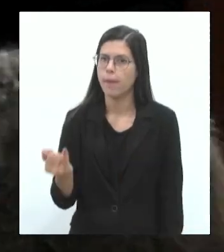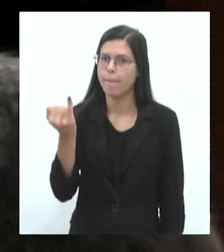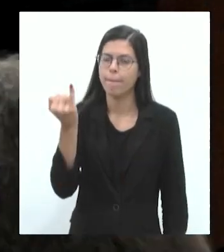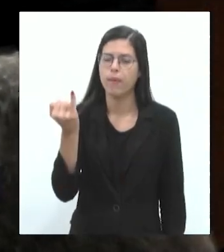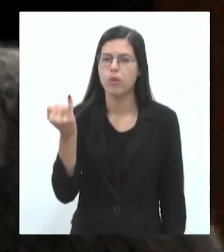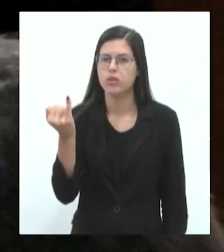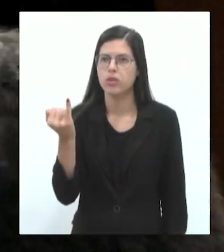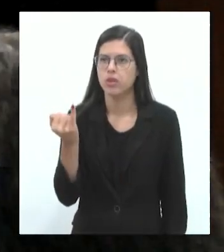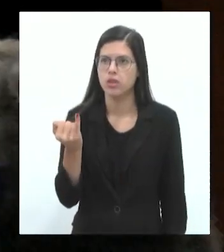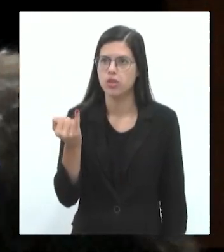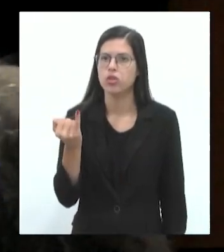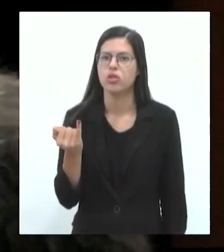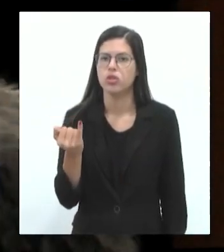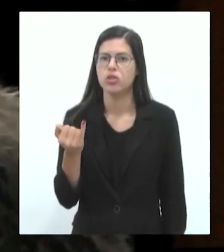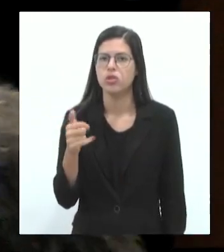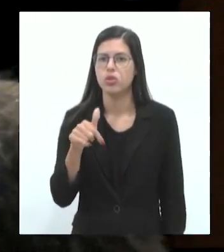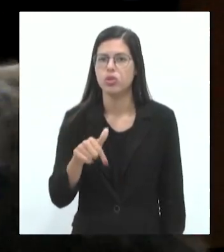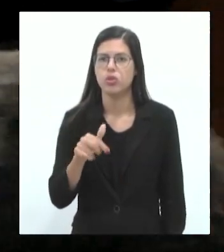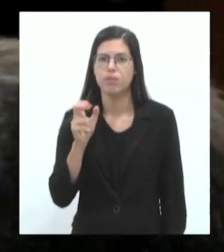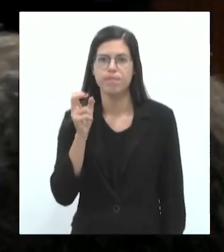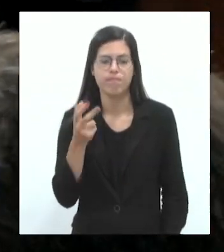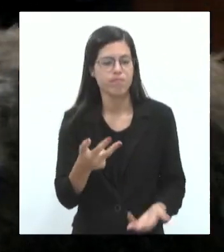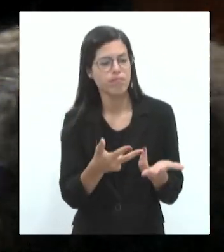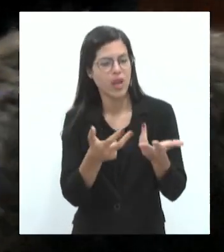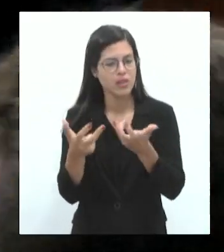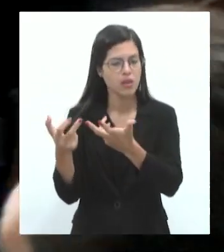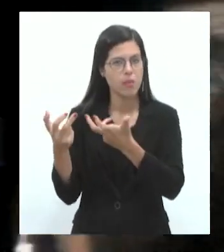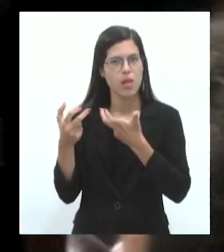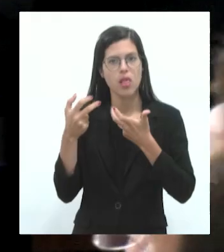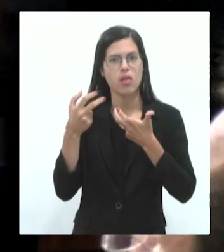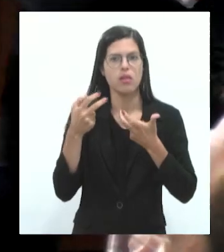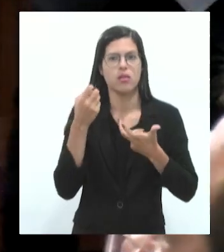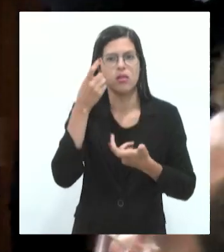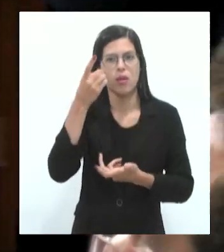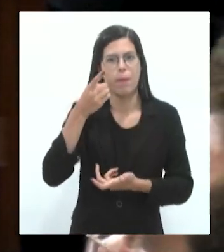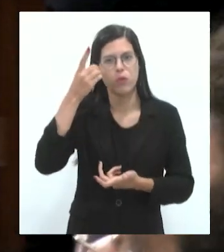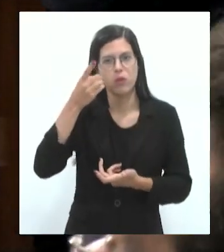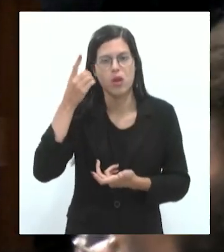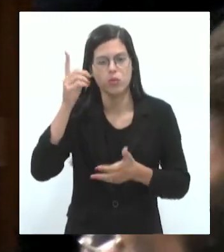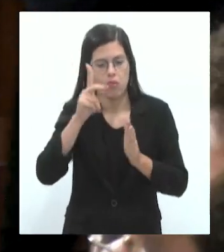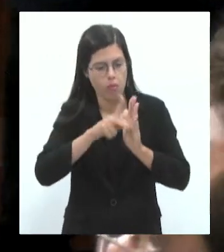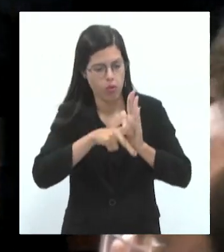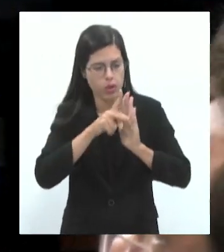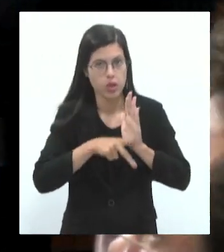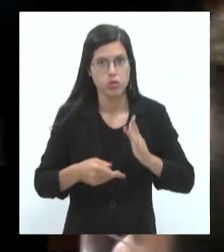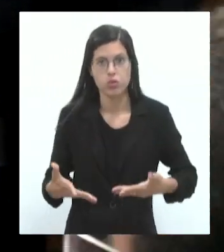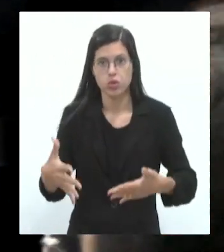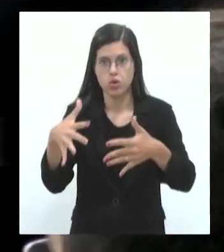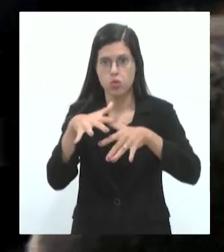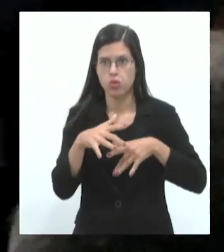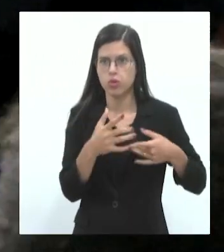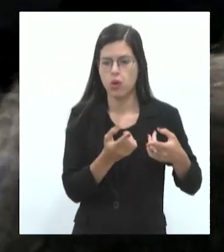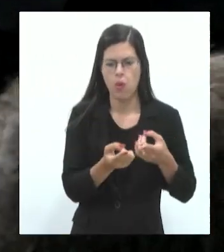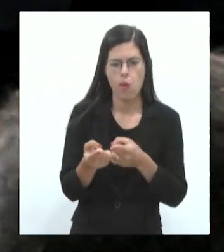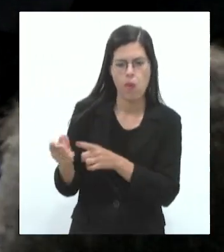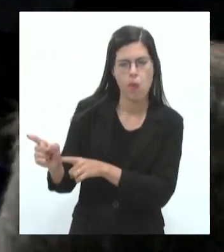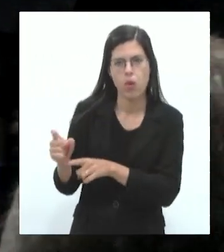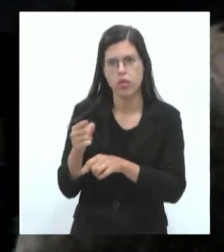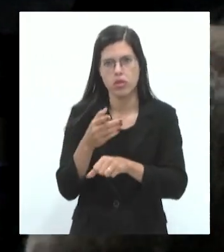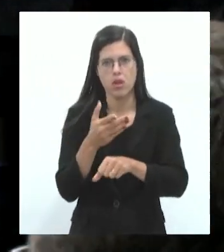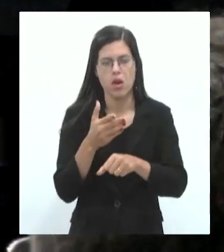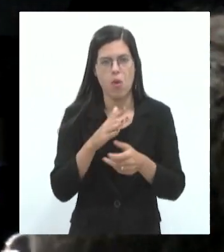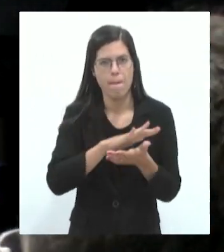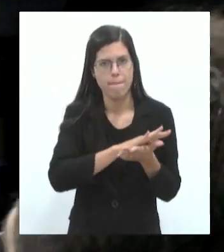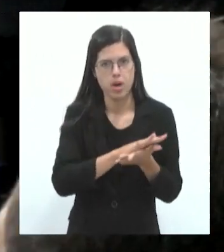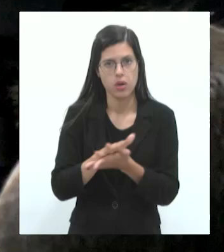Fred, quantos deputados com projetos de inclusão, contra a discriminação. Isso acaba sendo, no meio de tanta polarização,